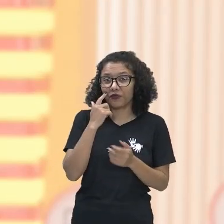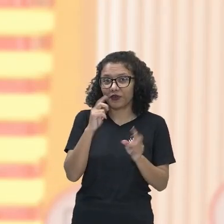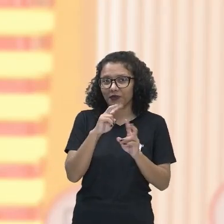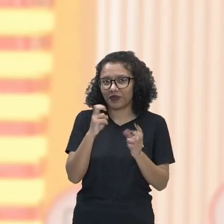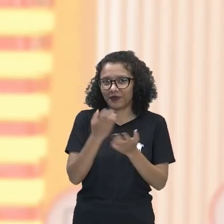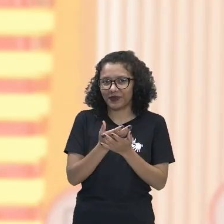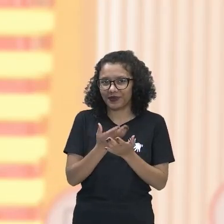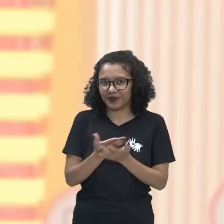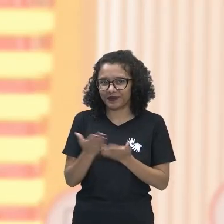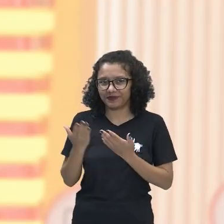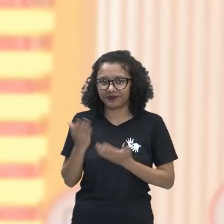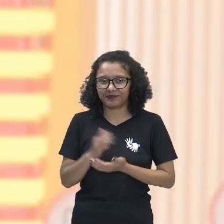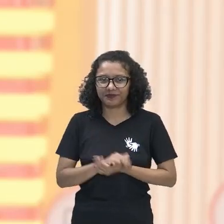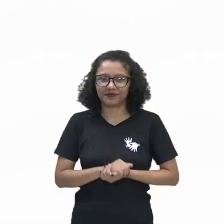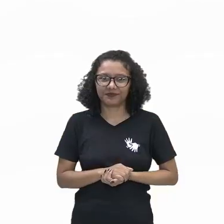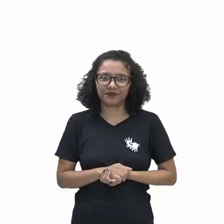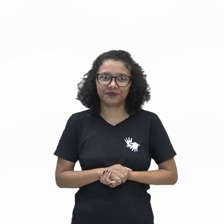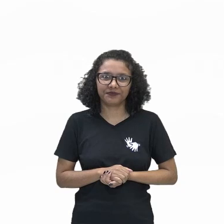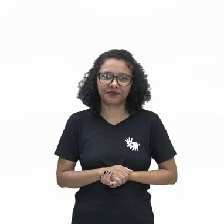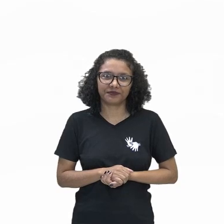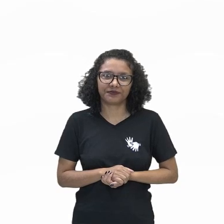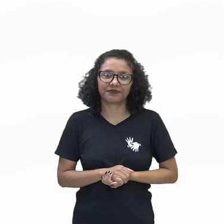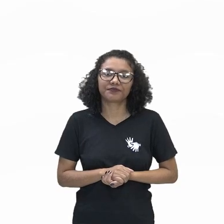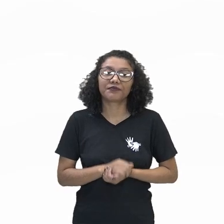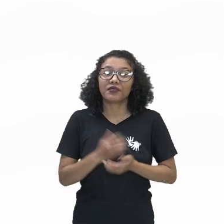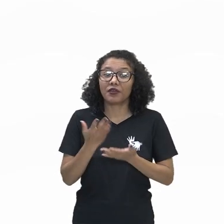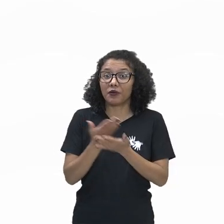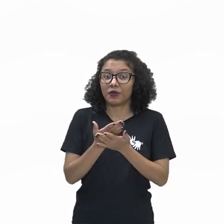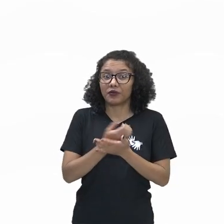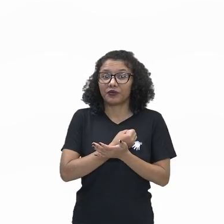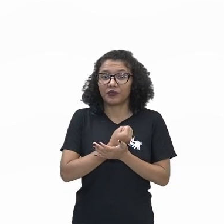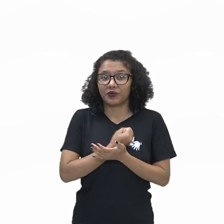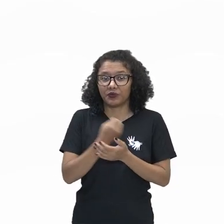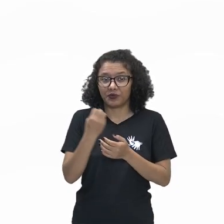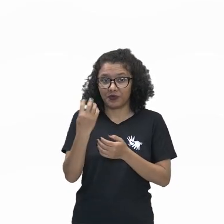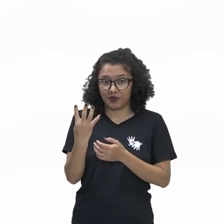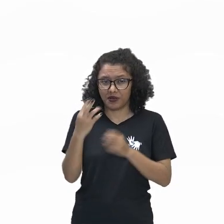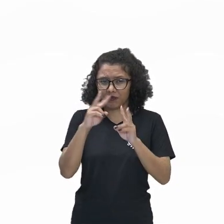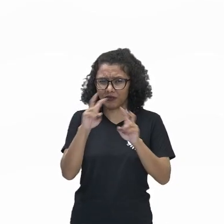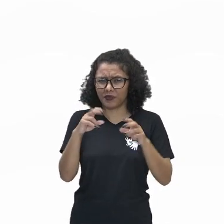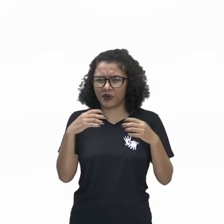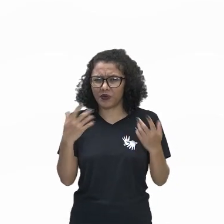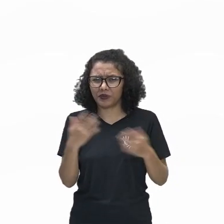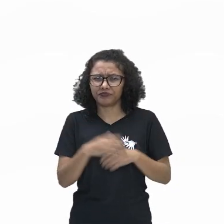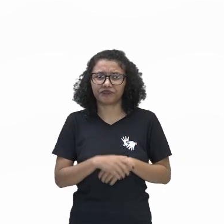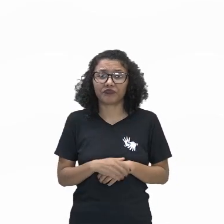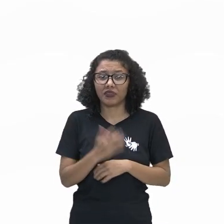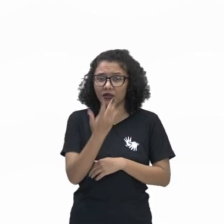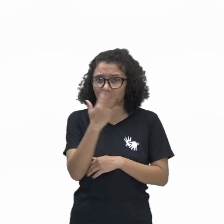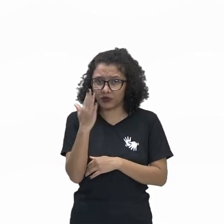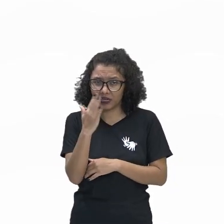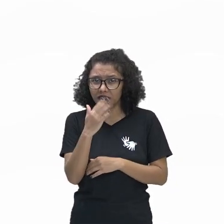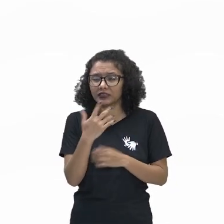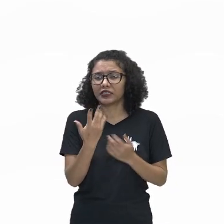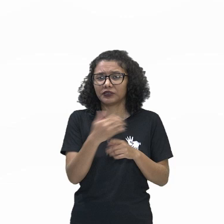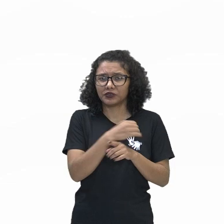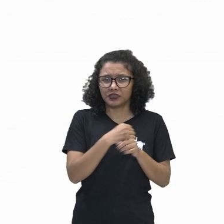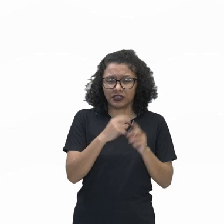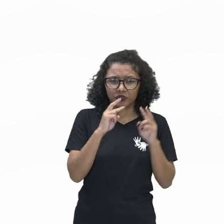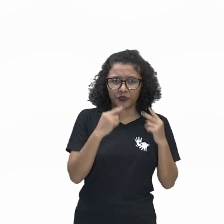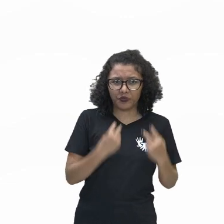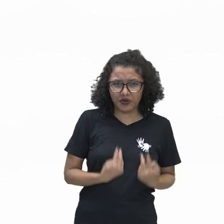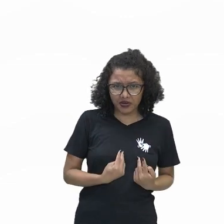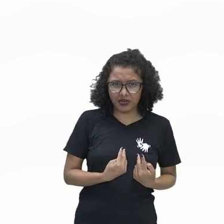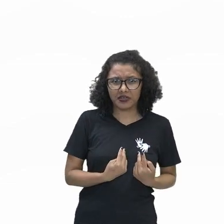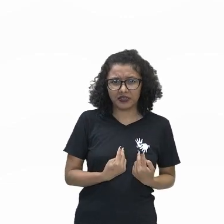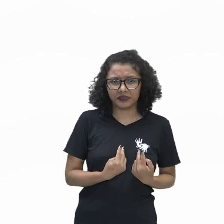de conhecimento. A aula de número 4 tem como objeto de conhecimento relações de apropriação e transformação